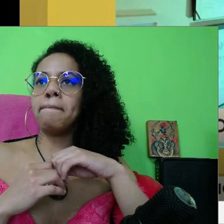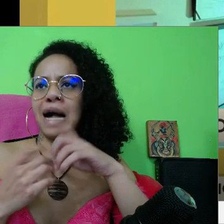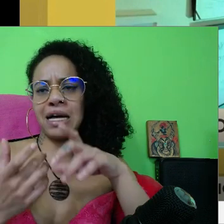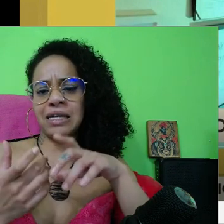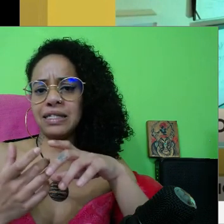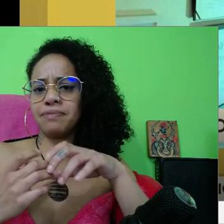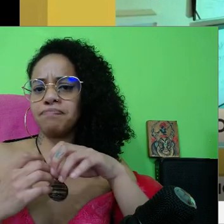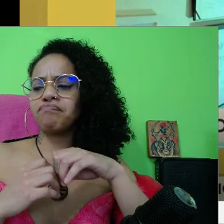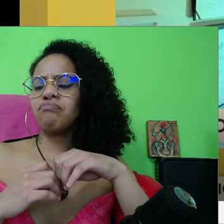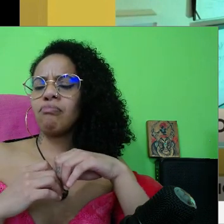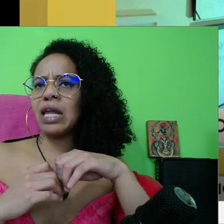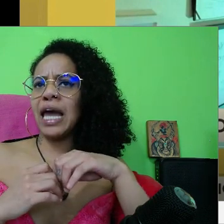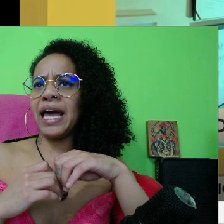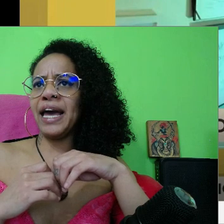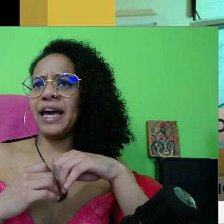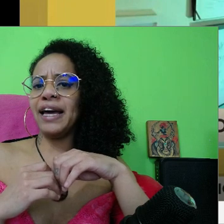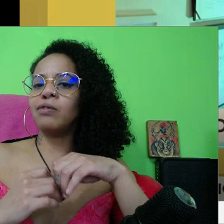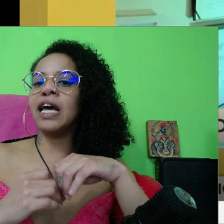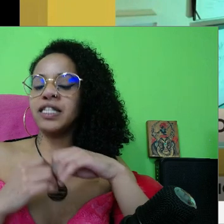mas